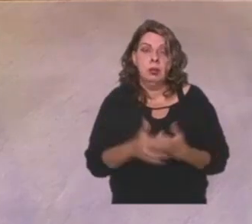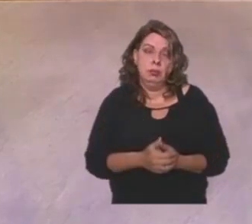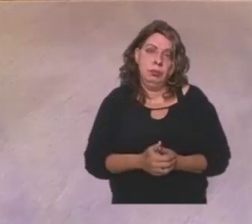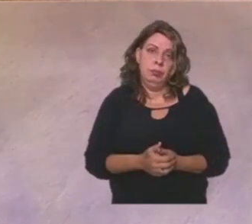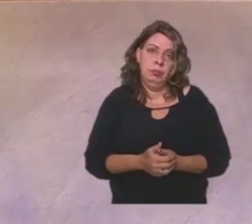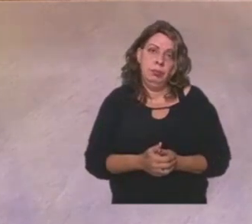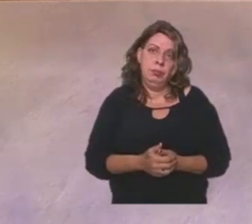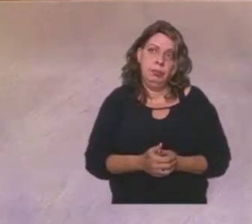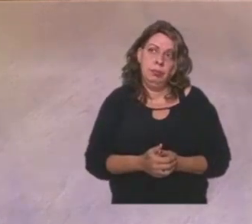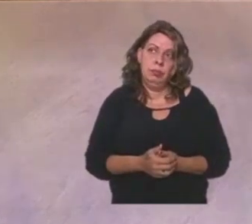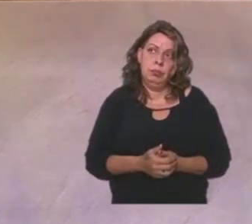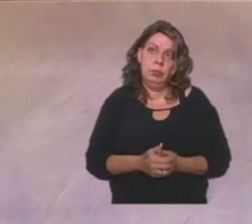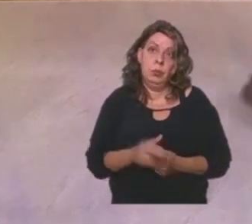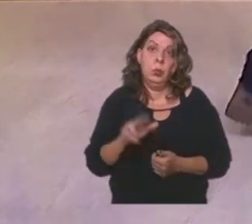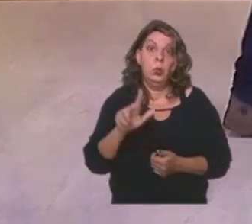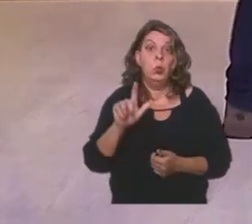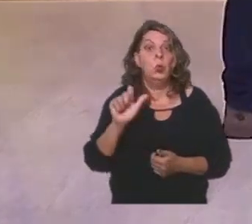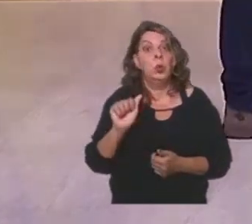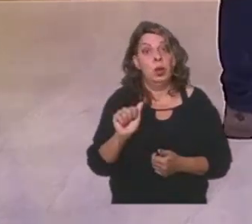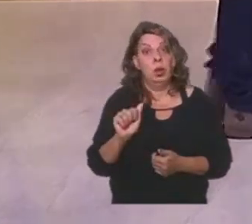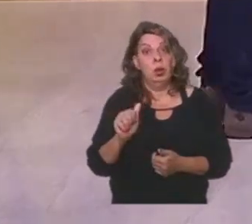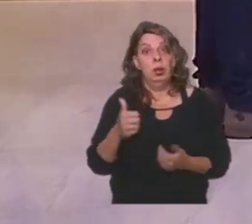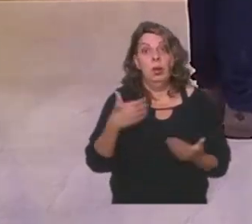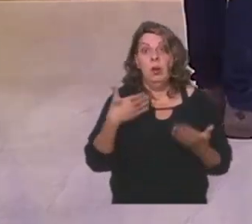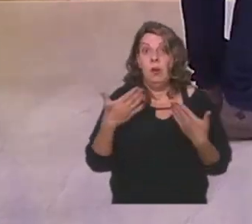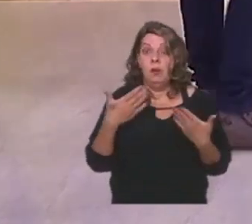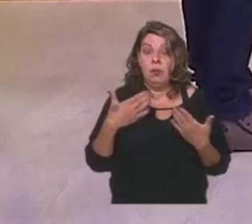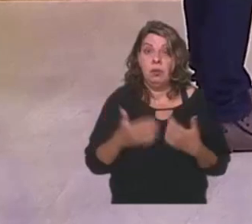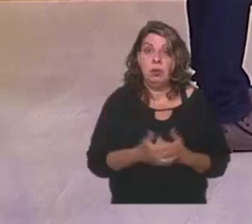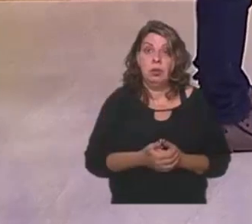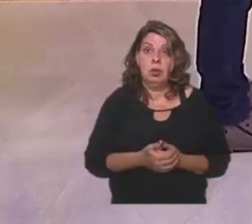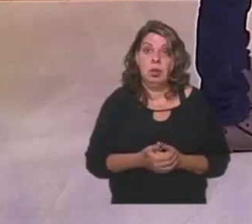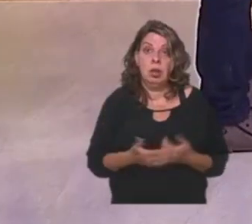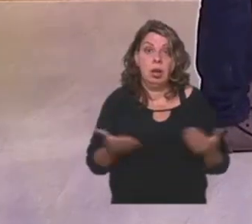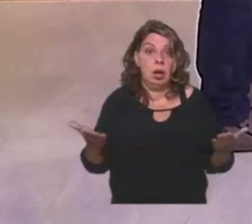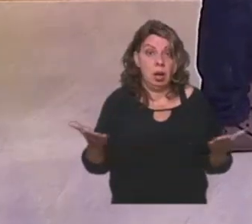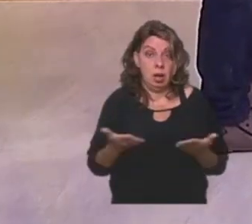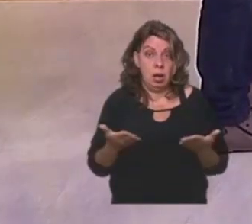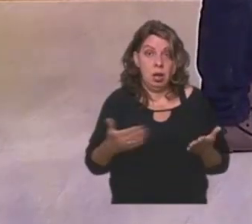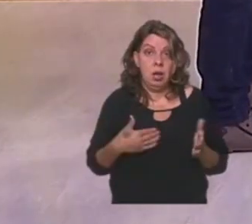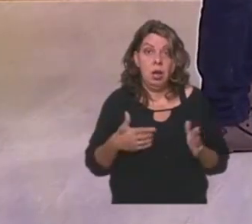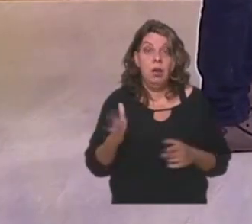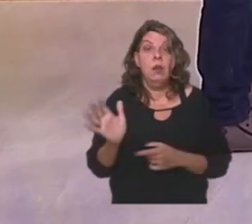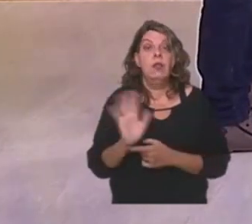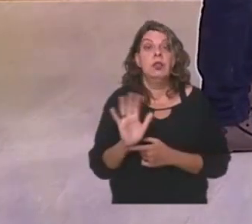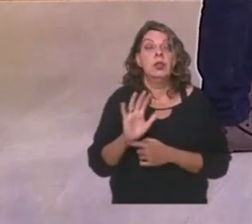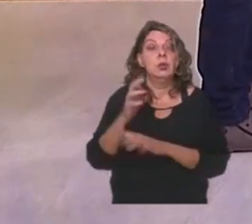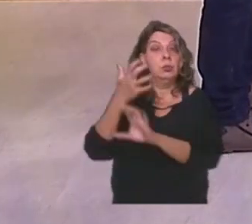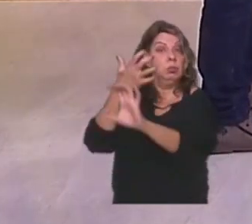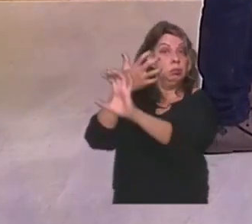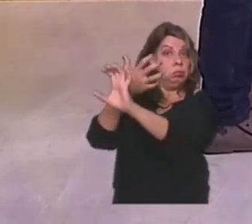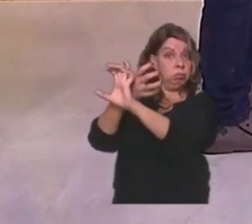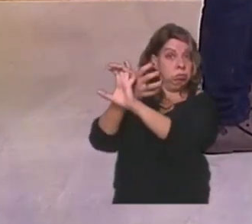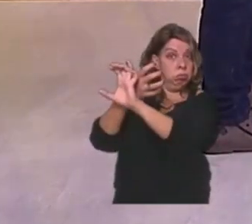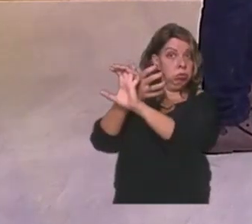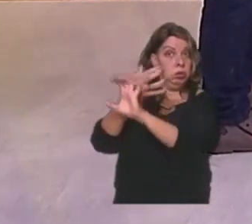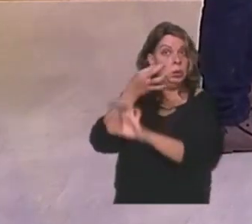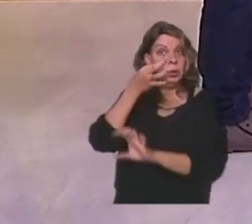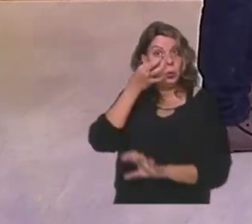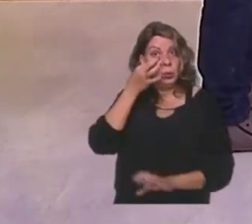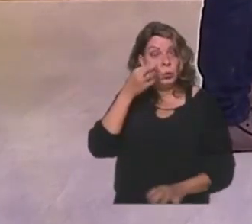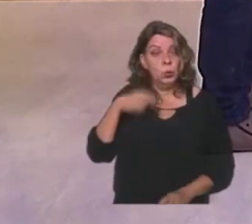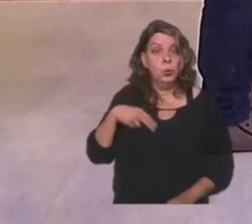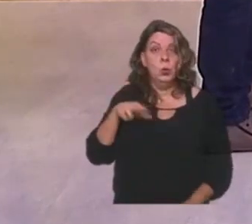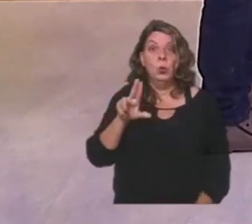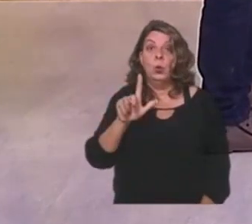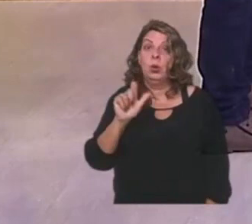Ula Ribeiro. É isso aí, ó. Nós vamos conversar, ela está, né, aqui através de videochamada, estamos ao vivo. Ula, muito bom dia